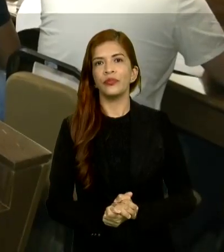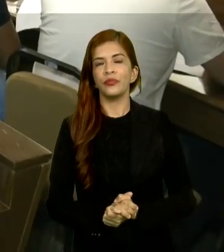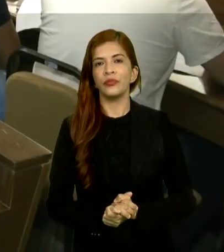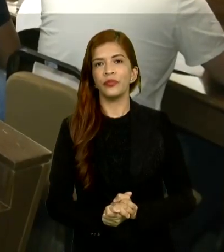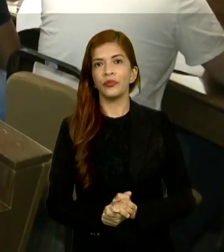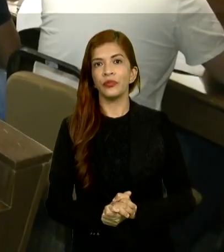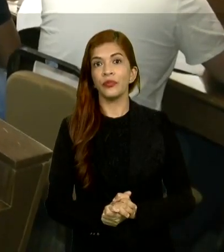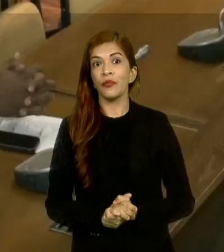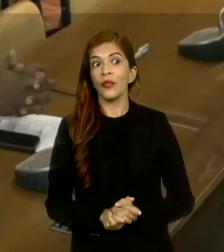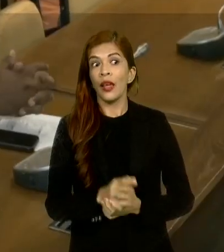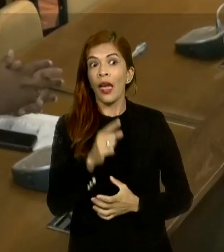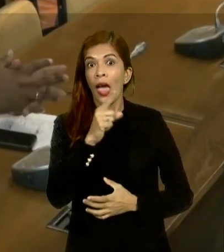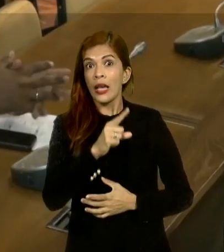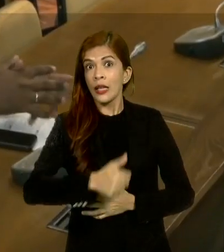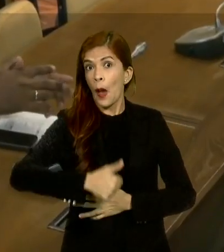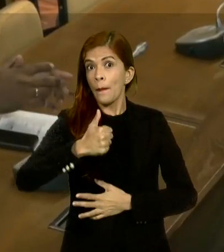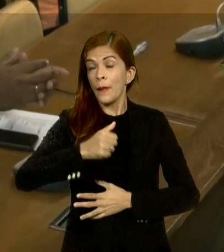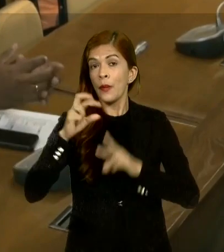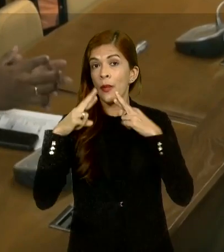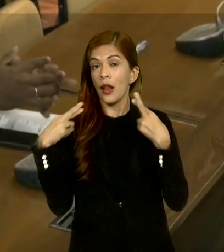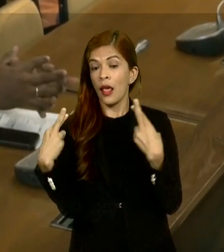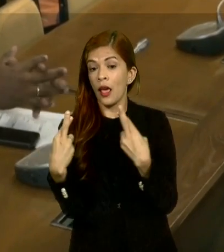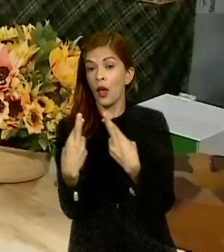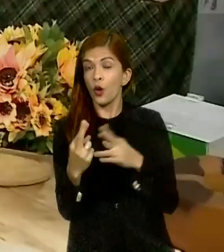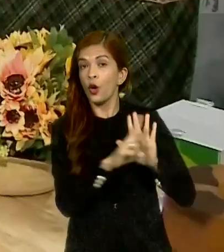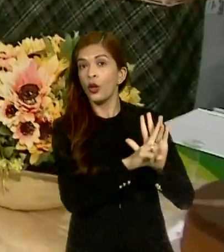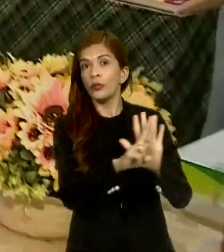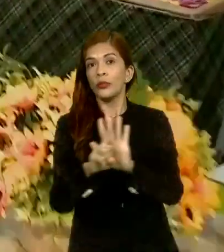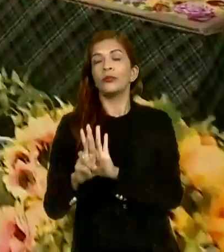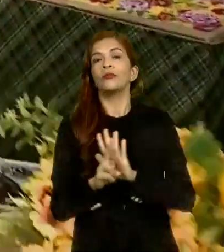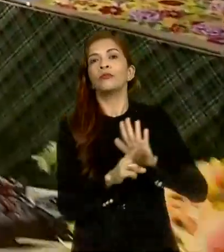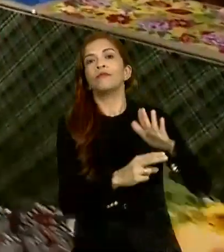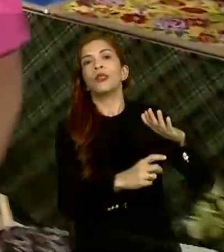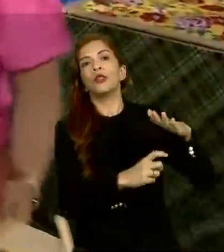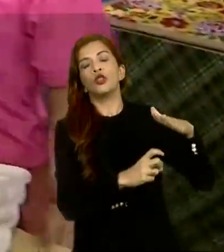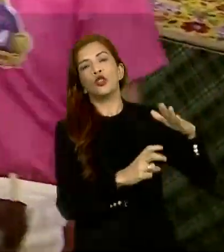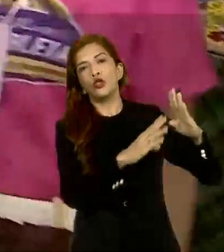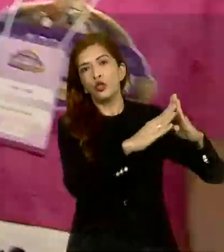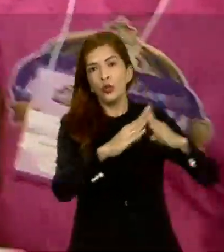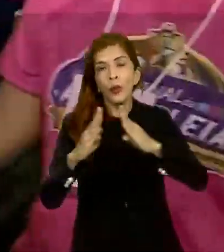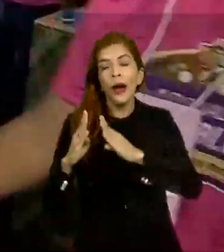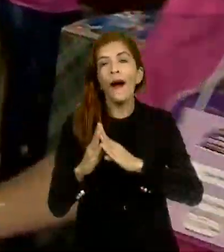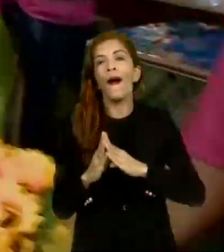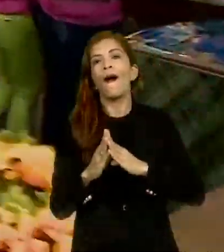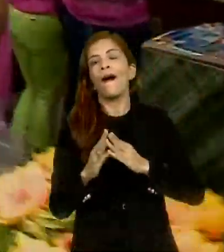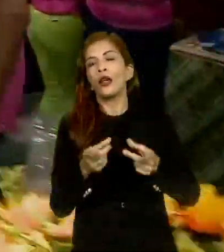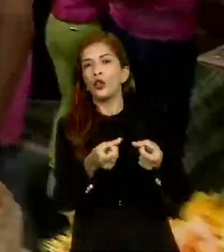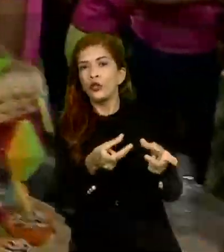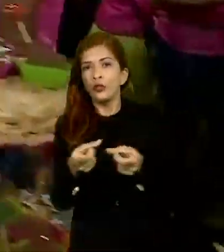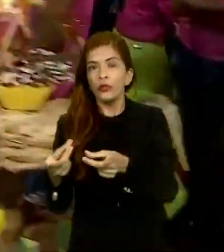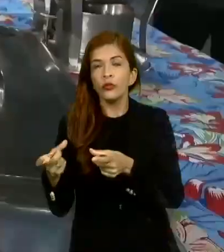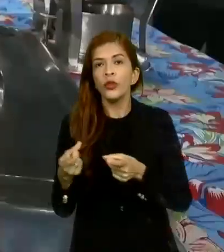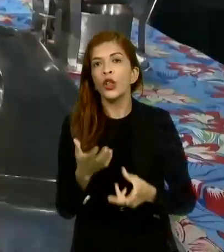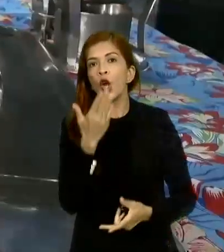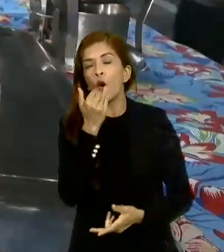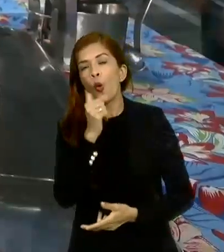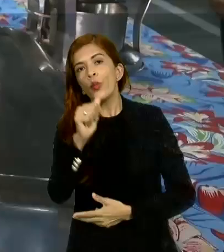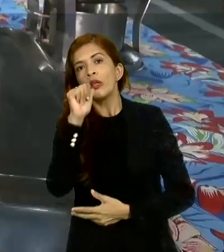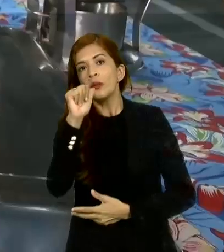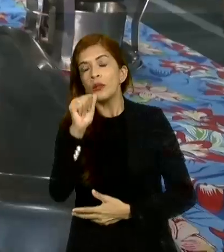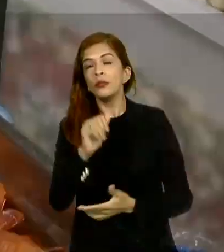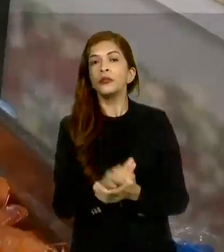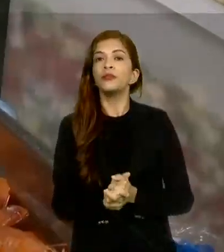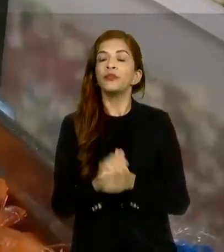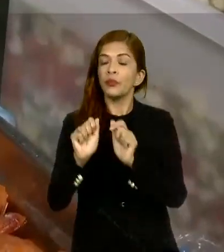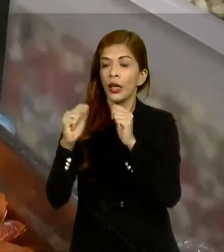Esta foi a primeira reunião com os representantes de barracas que irão comercializar comidas e bebidas no Arraial da Assembleia Legislativa. Evento